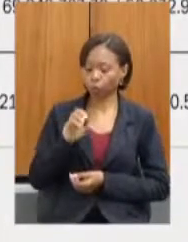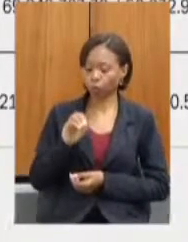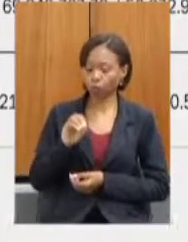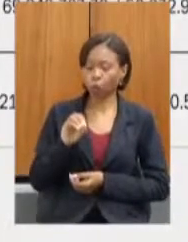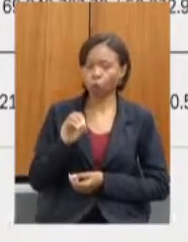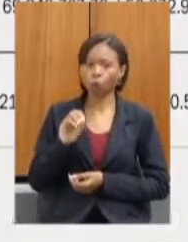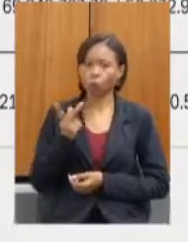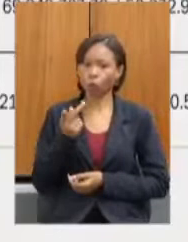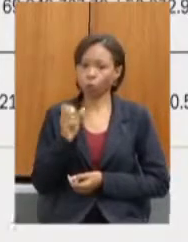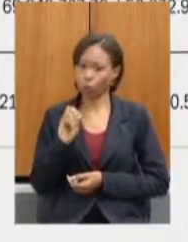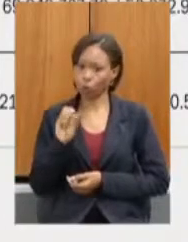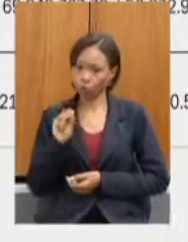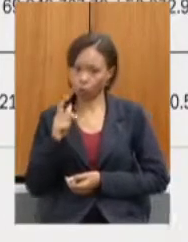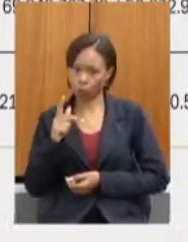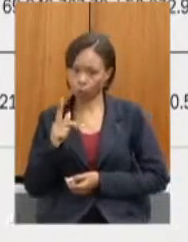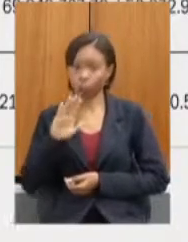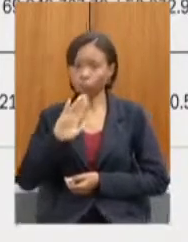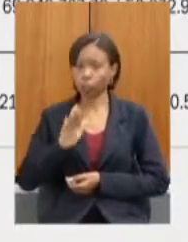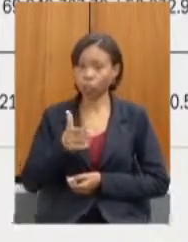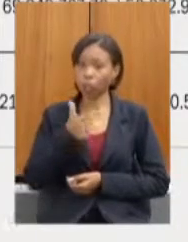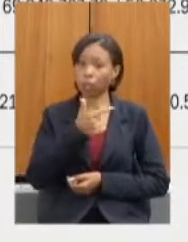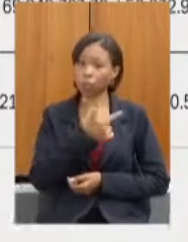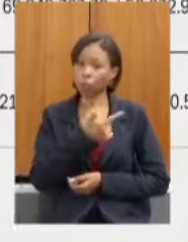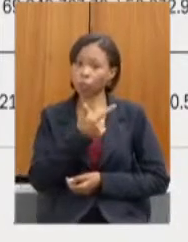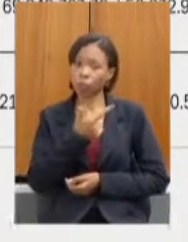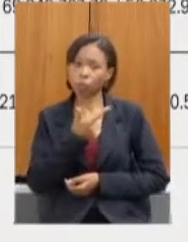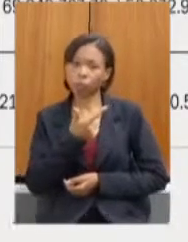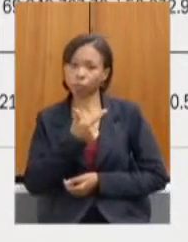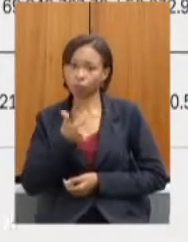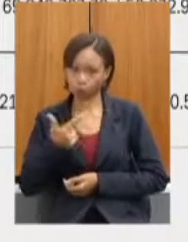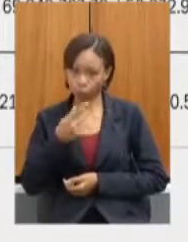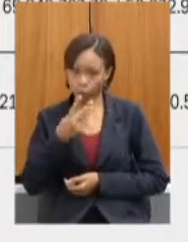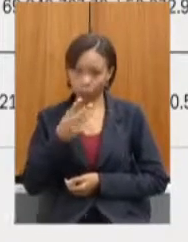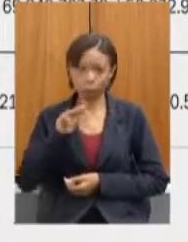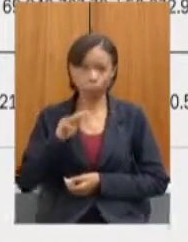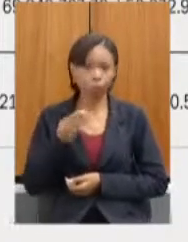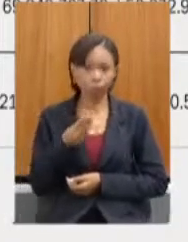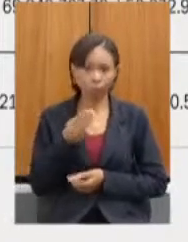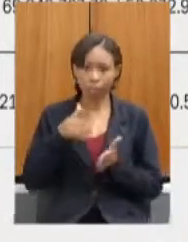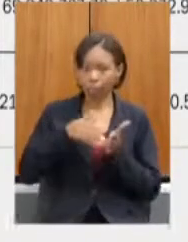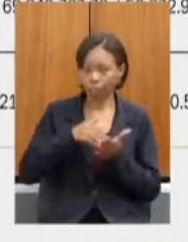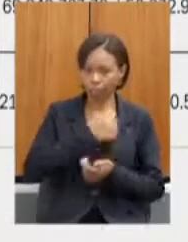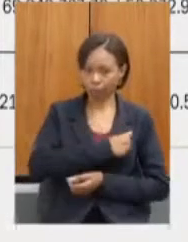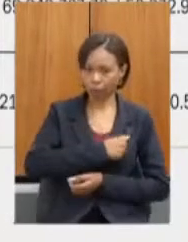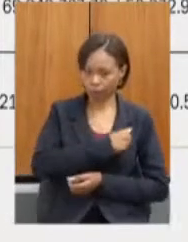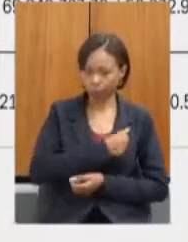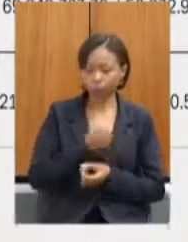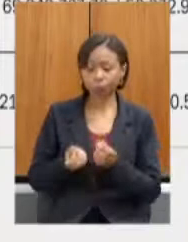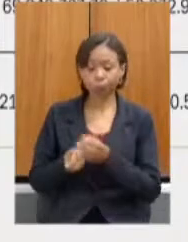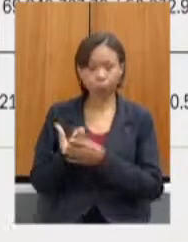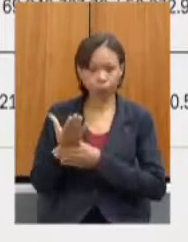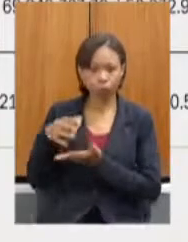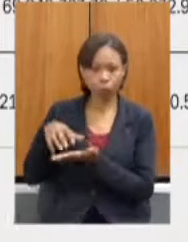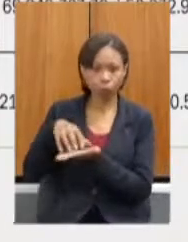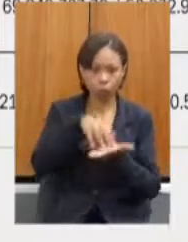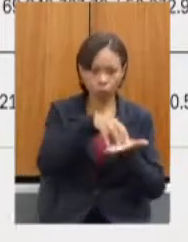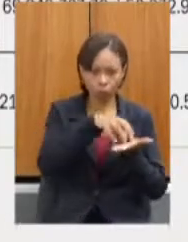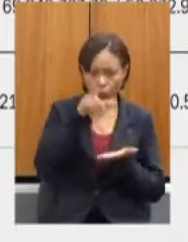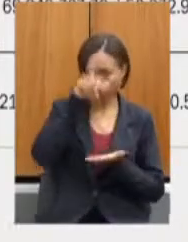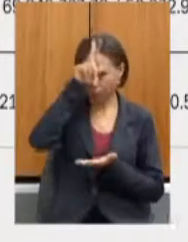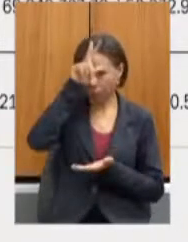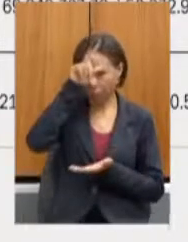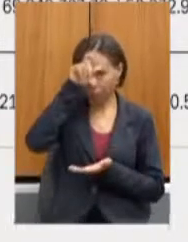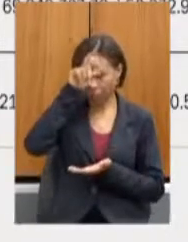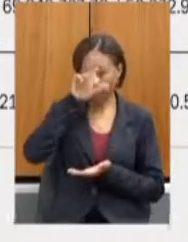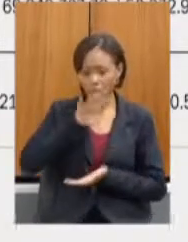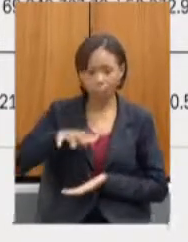224 milhões investidos isso até agosto a implantação do hospitais regionais nós estamos